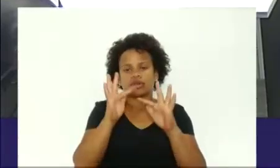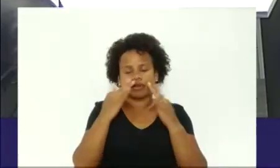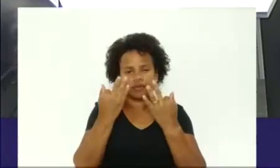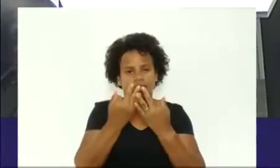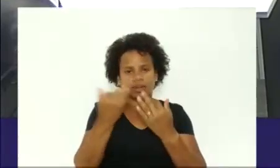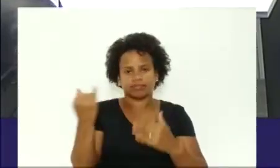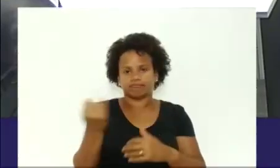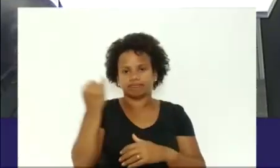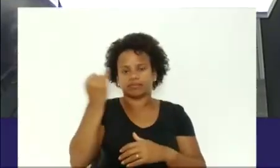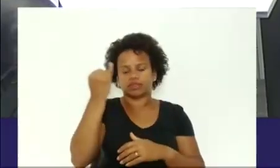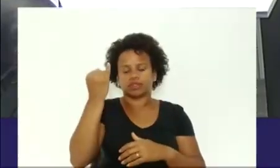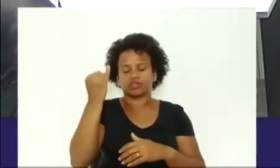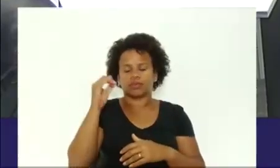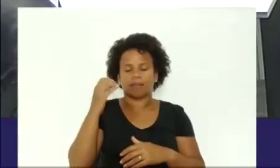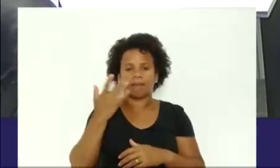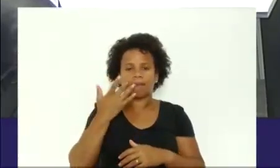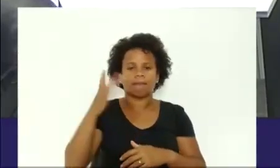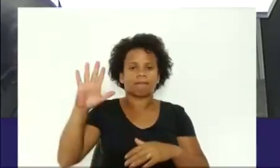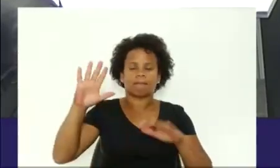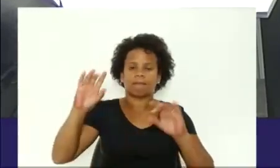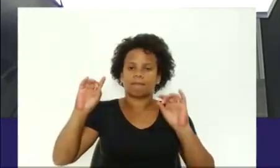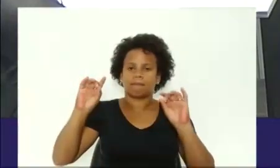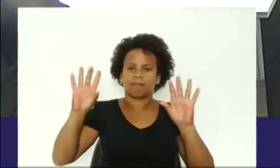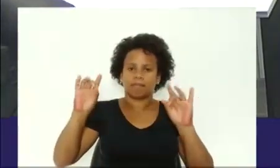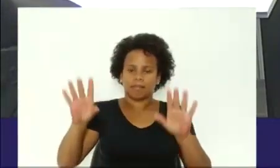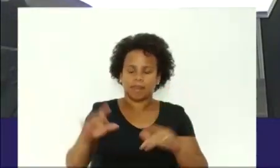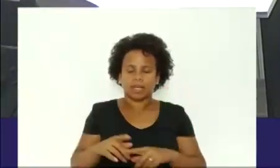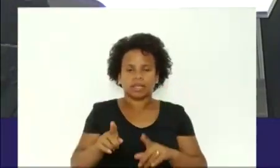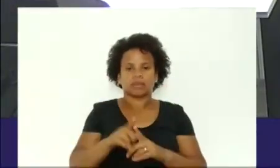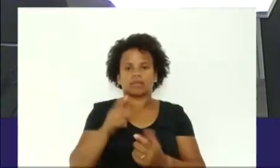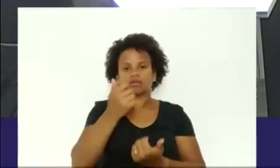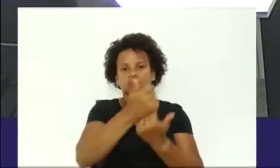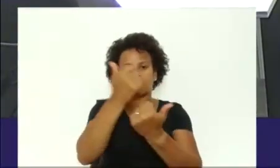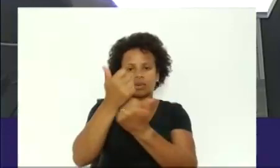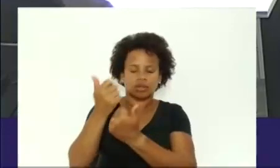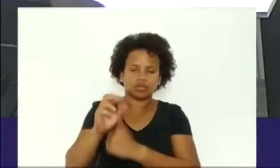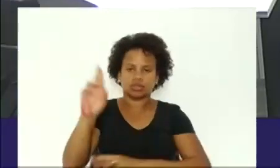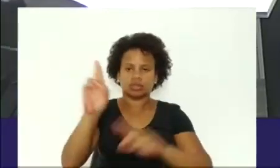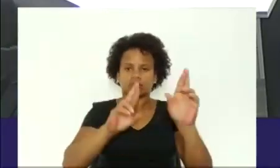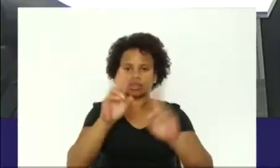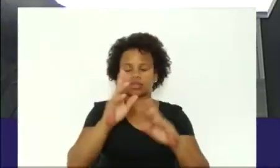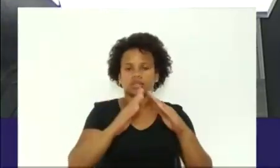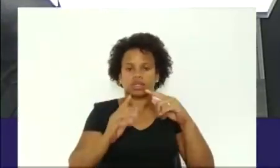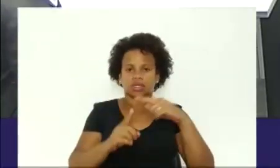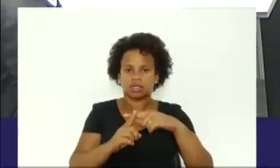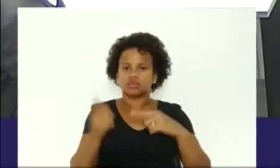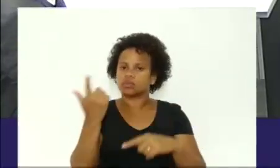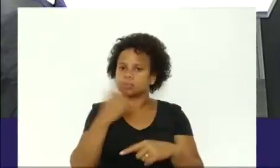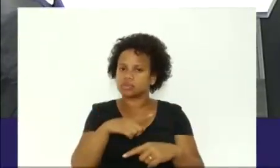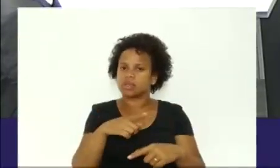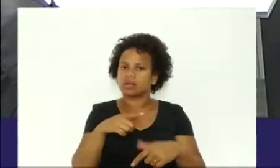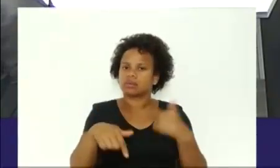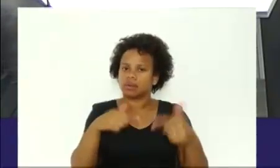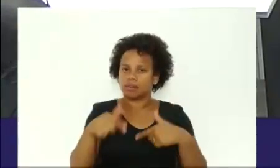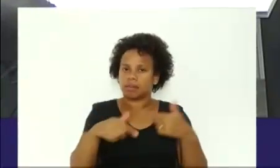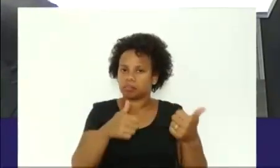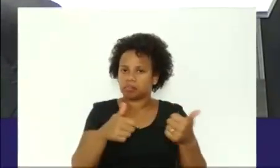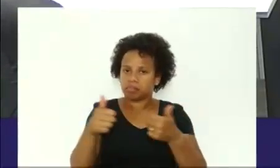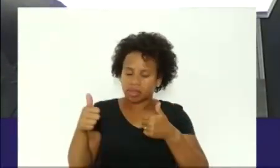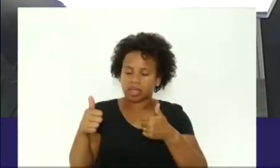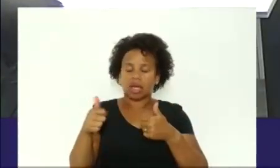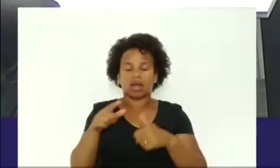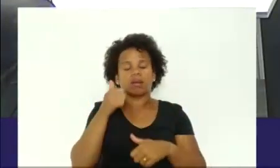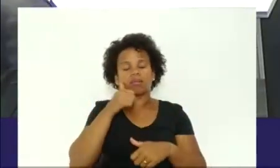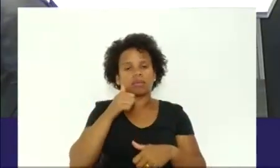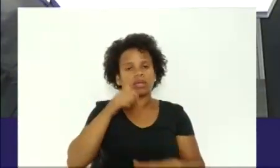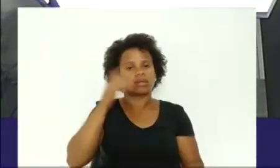maior tesouro, além do suporte das lideranças da igreja para a concretização do seu trabalho. É uma mulher de muita